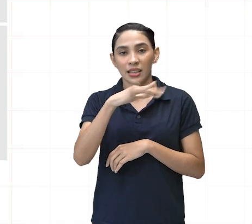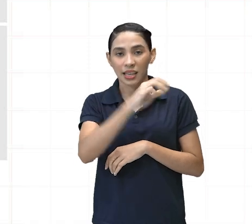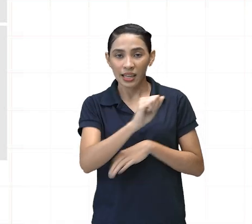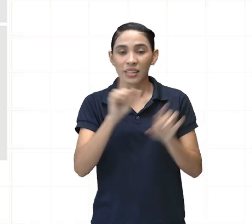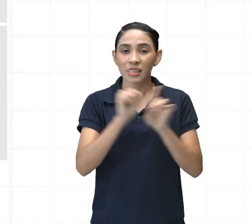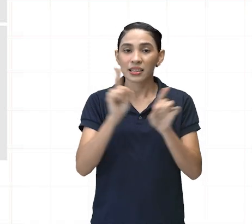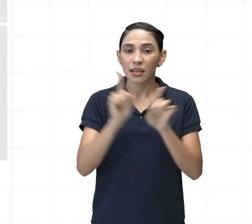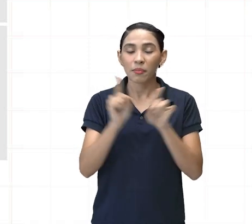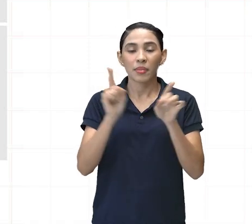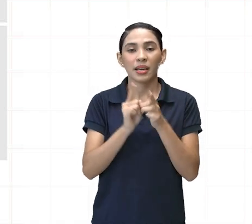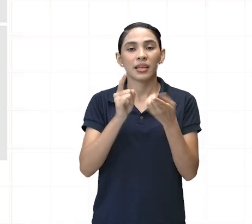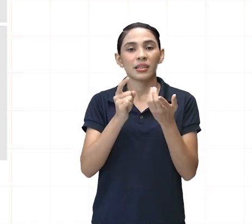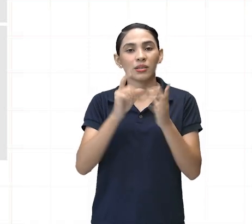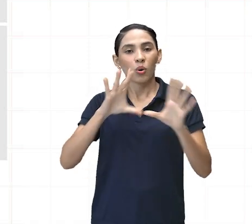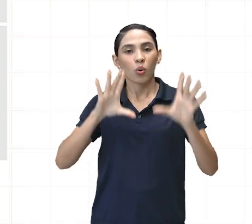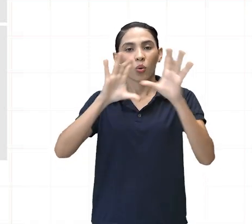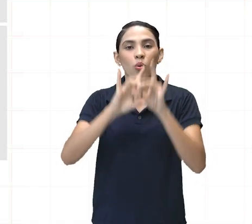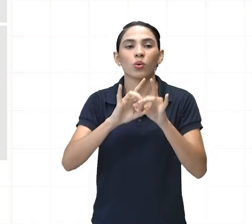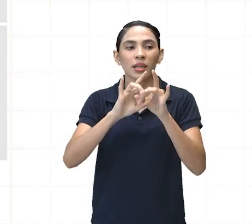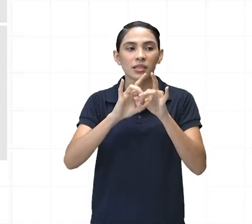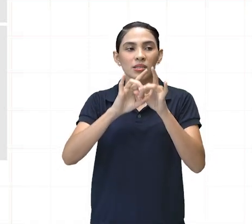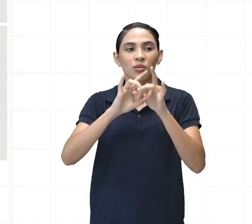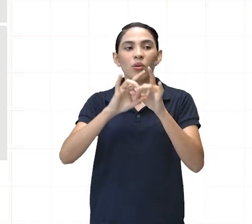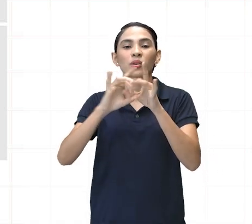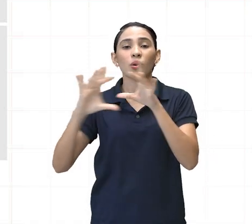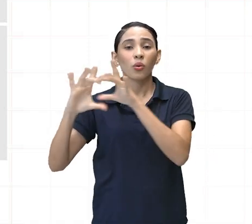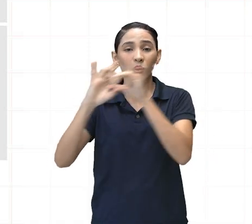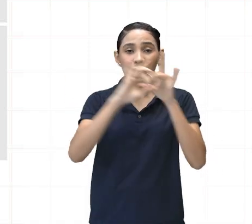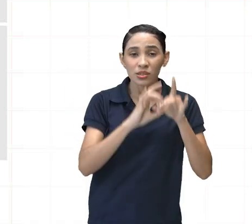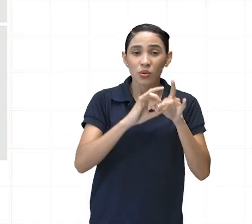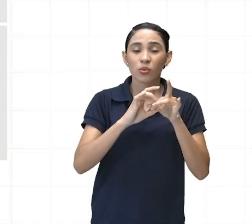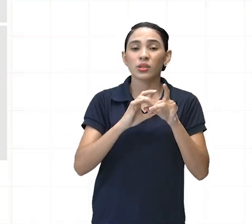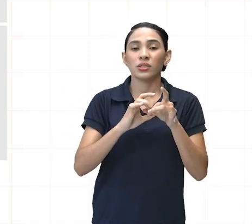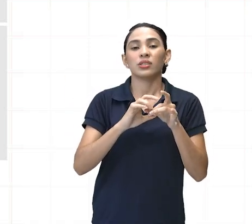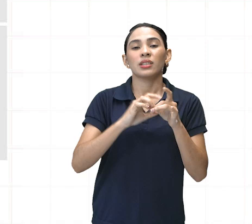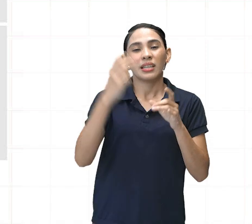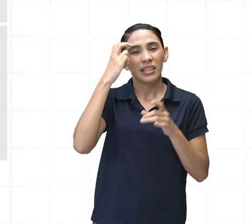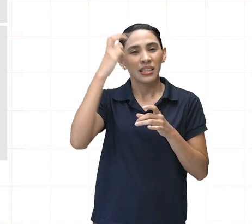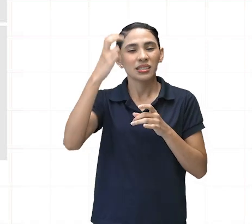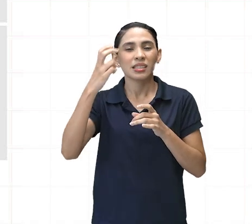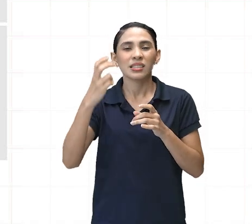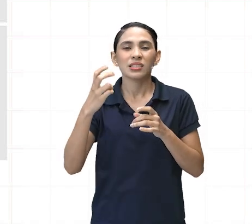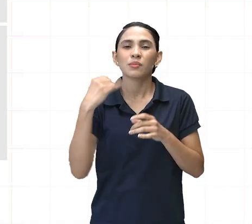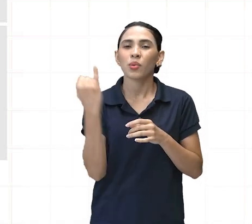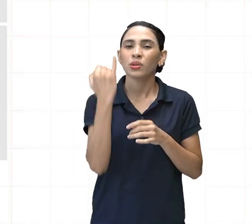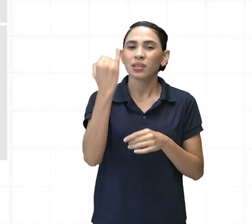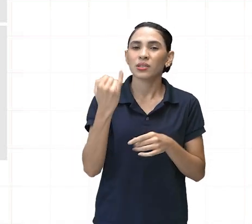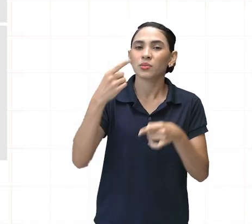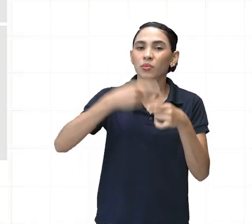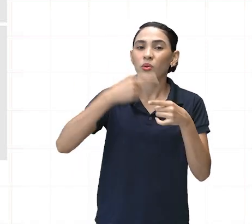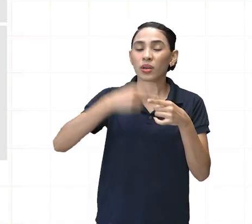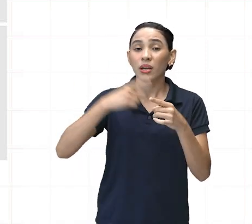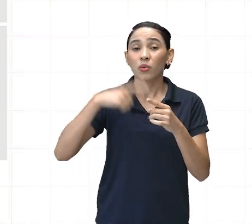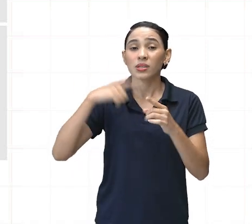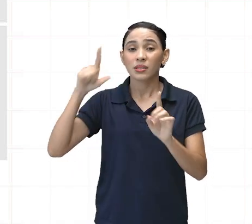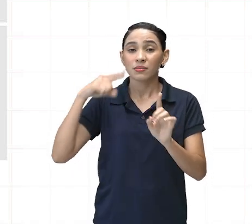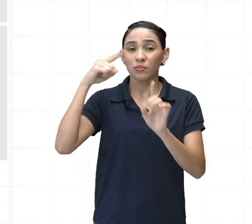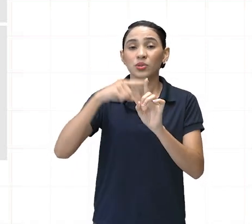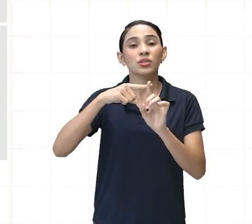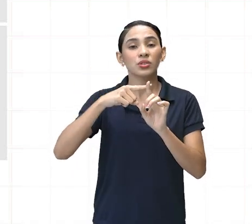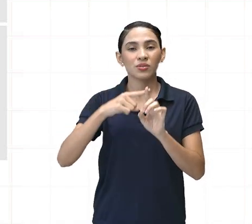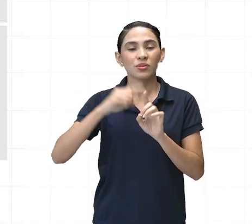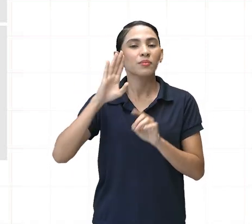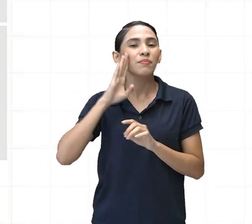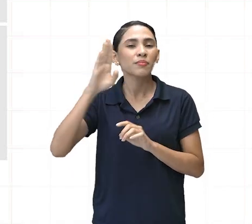redes inteligentes, gente, vão ser essenciais para o quê? Para alcançar metas. E uma das